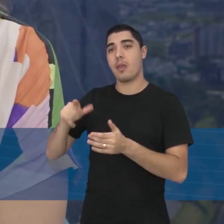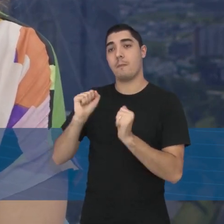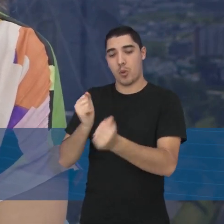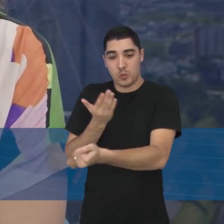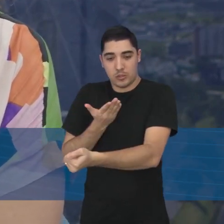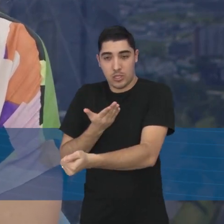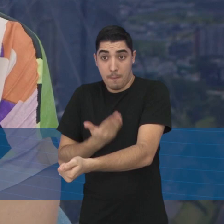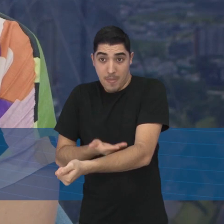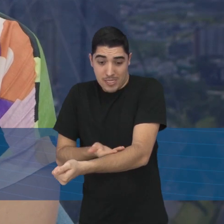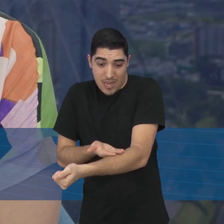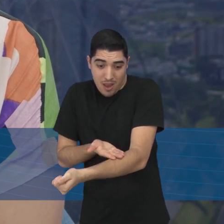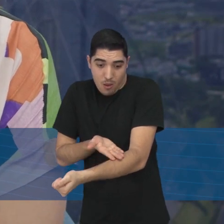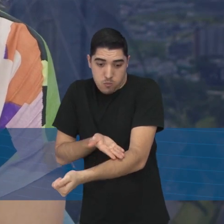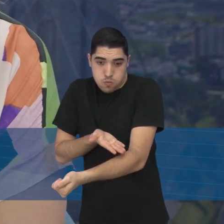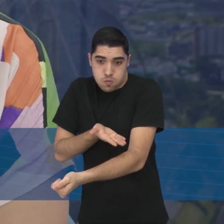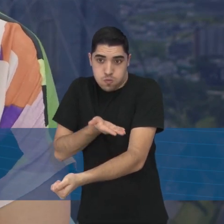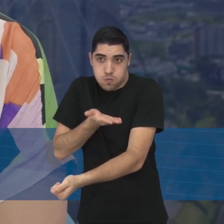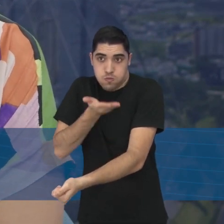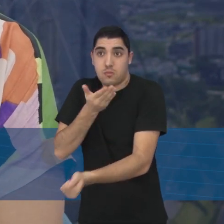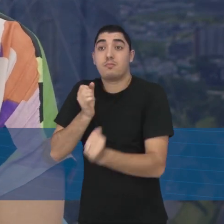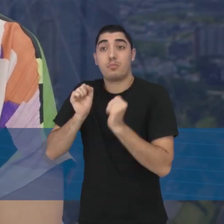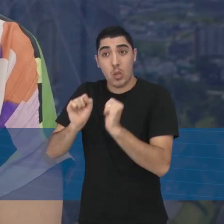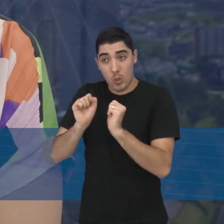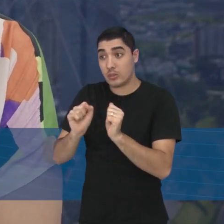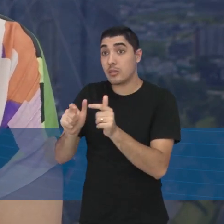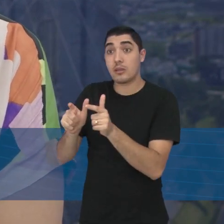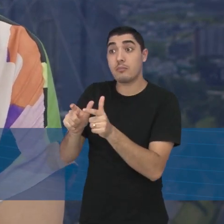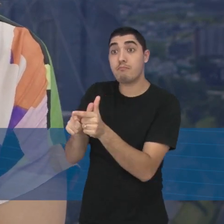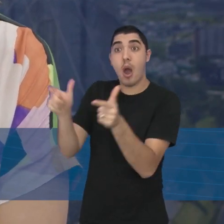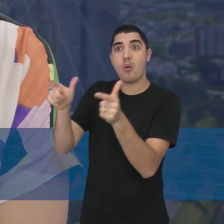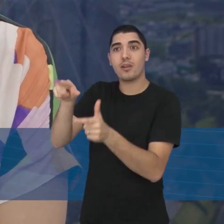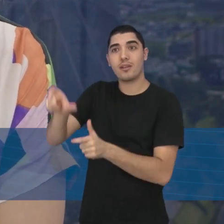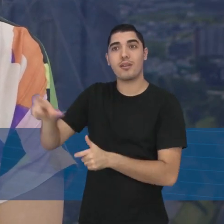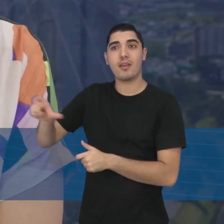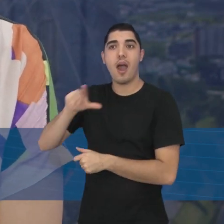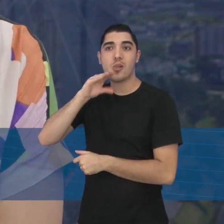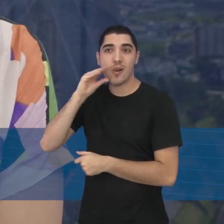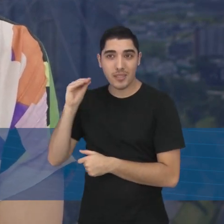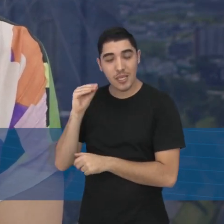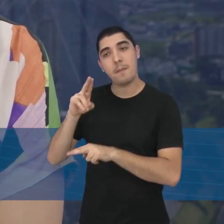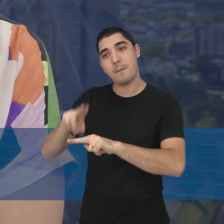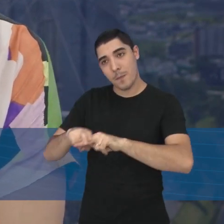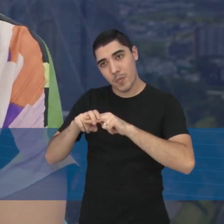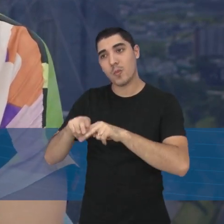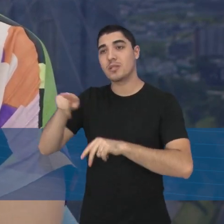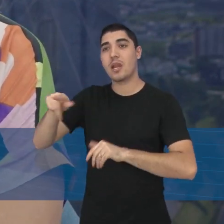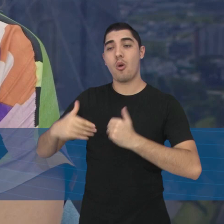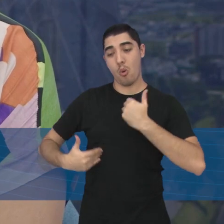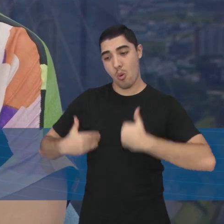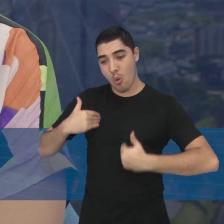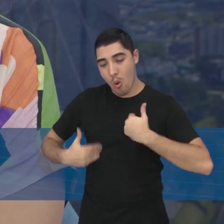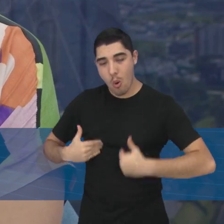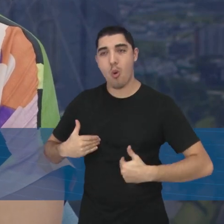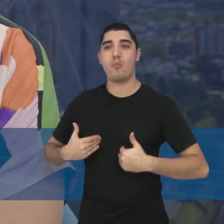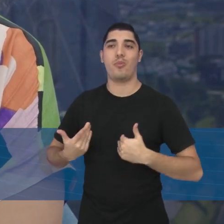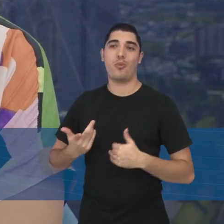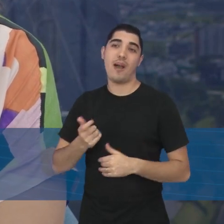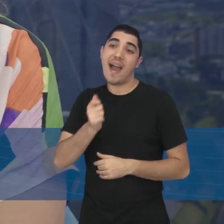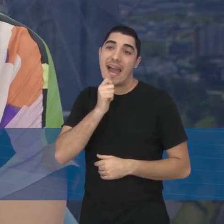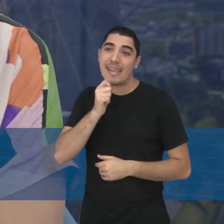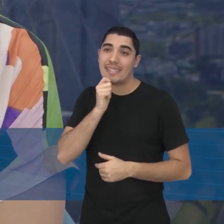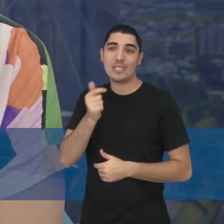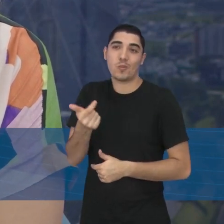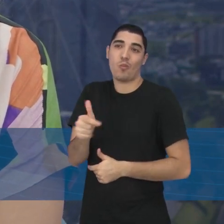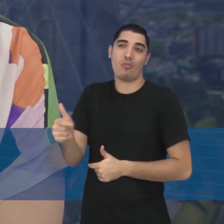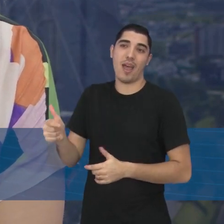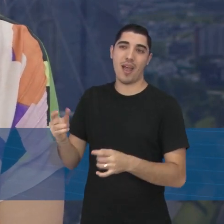que é a hipertensão gestacional, é mais comum em adolescentes também, né? Por questões bioquímicas e tal, que eu